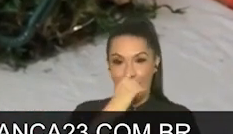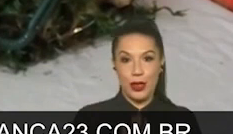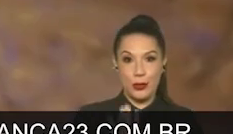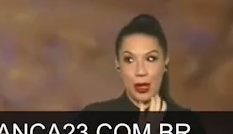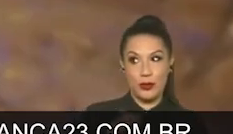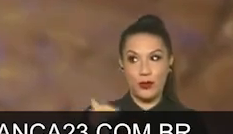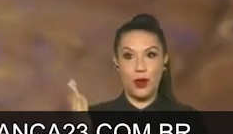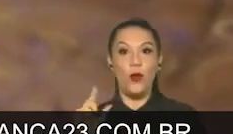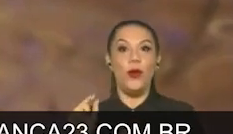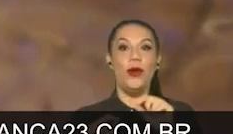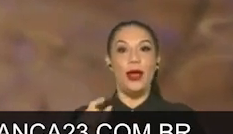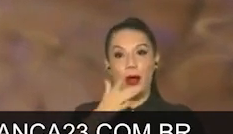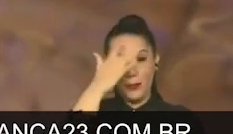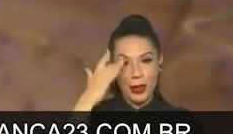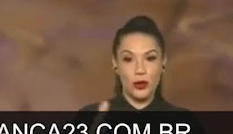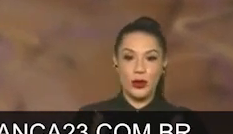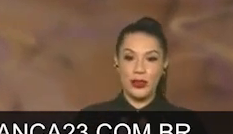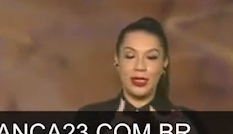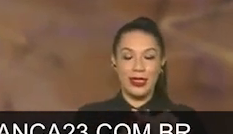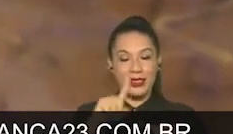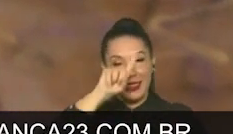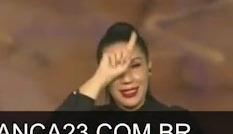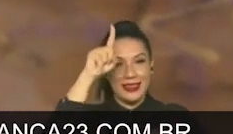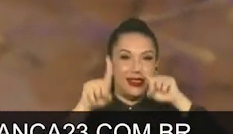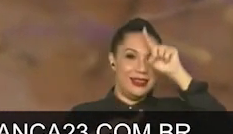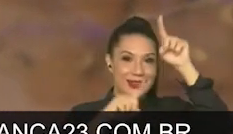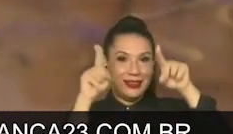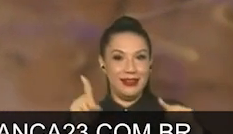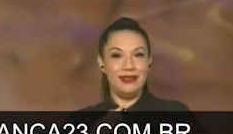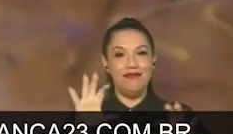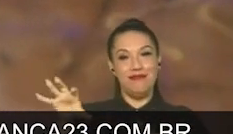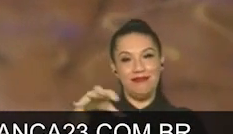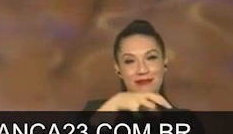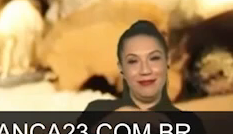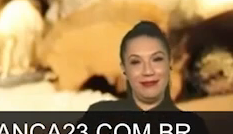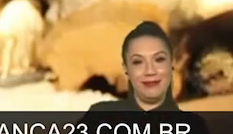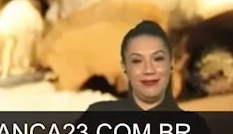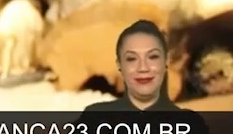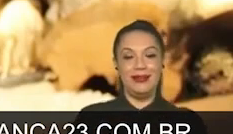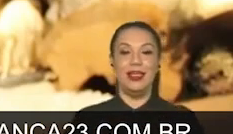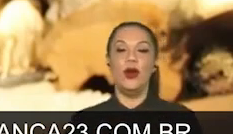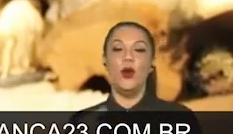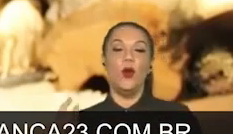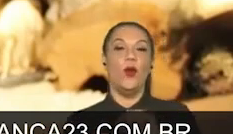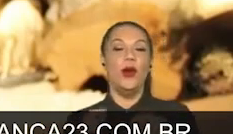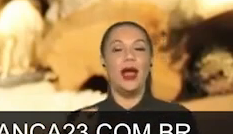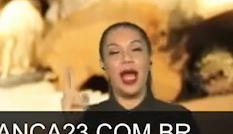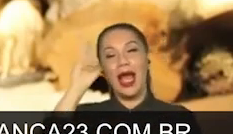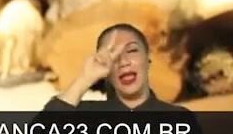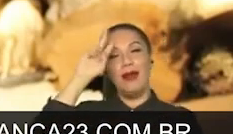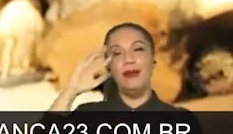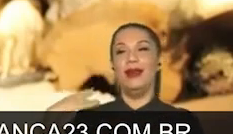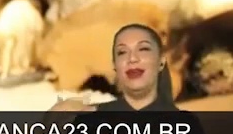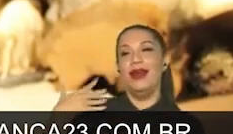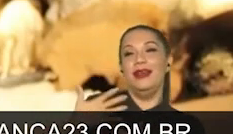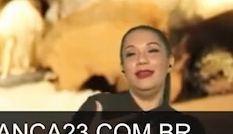fora, coube ao pessoal da paróquia usar a criatividade para compor esses belos cenários. Nos traz, né, esta lembrança tão